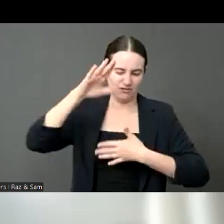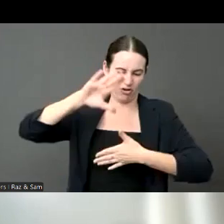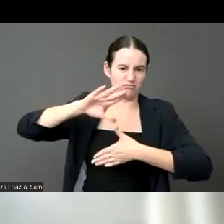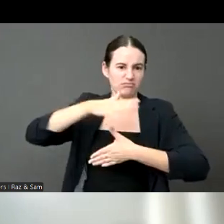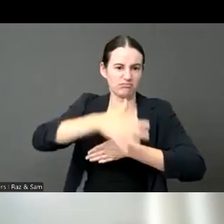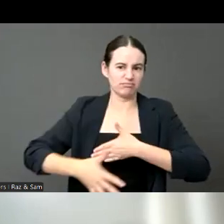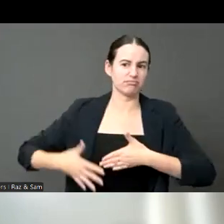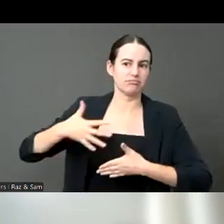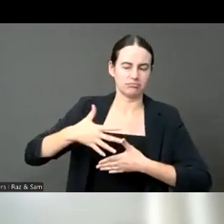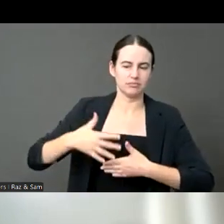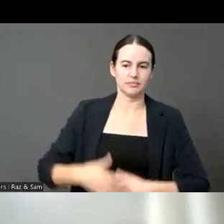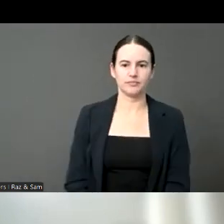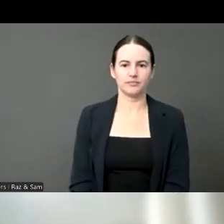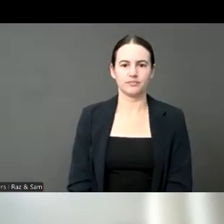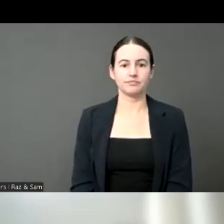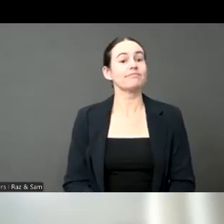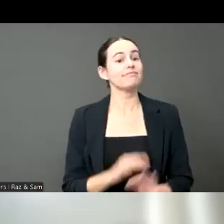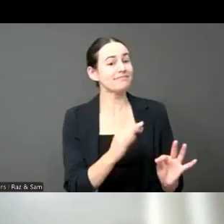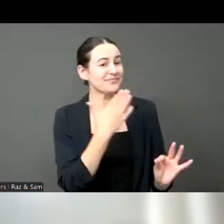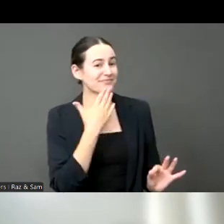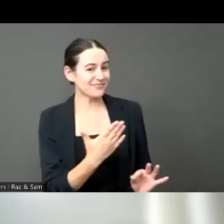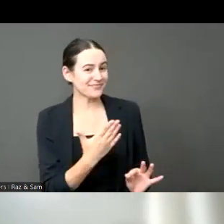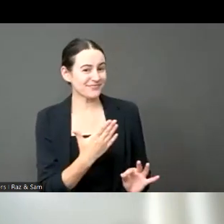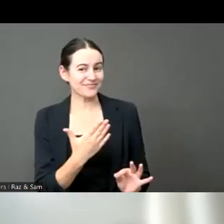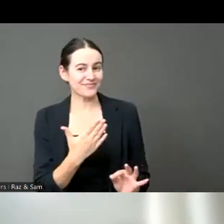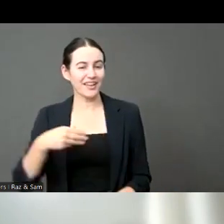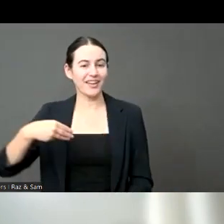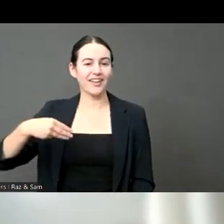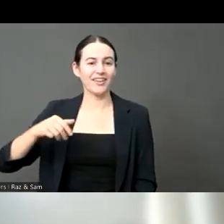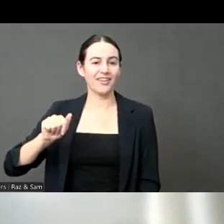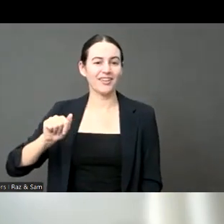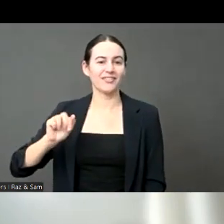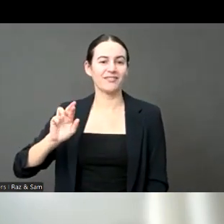as diversas doenças transmissíveis.